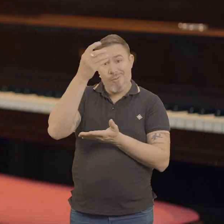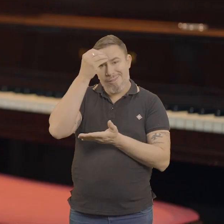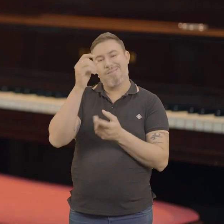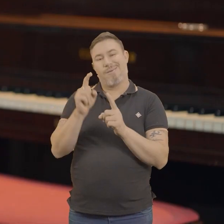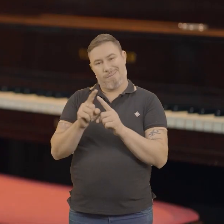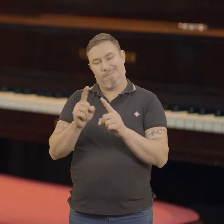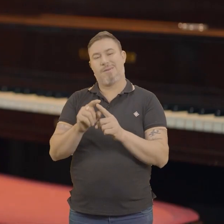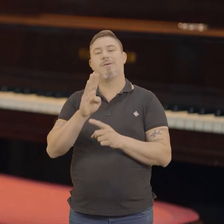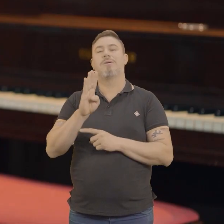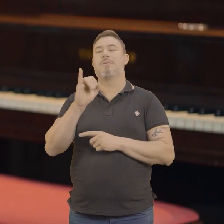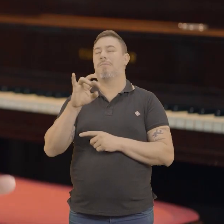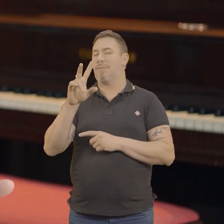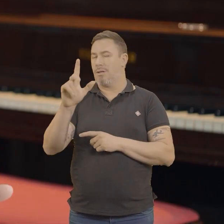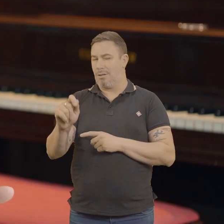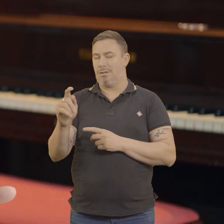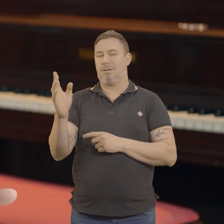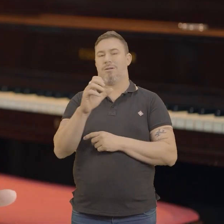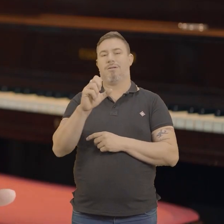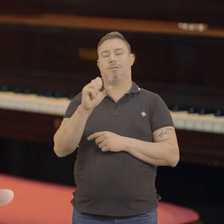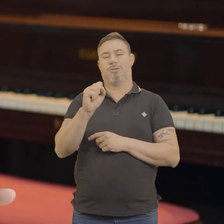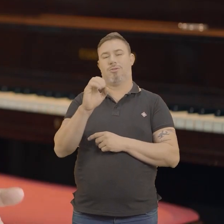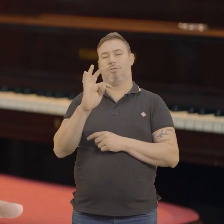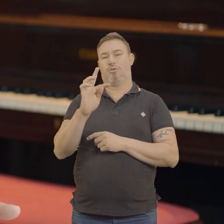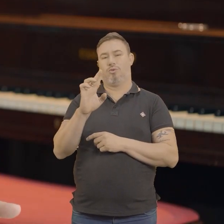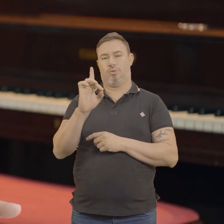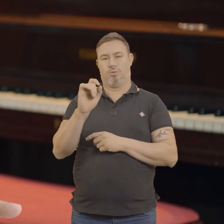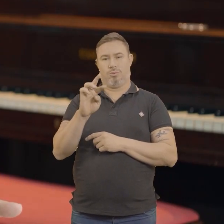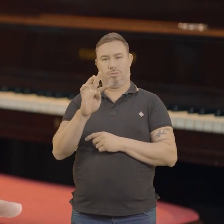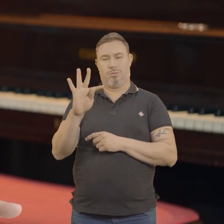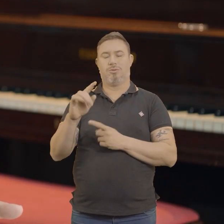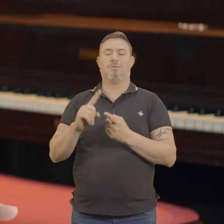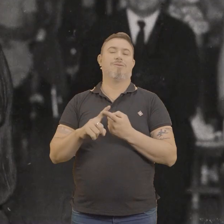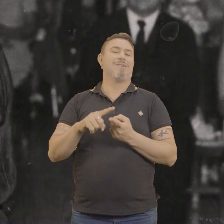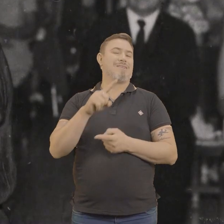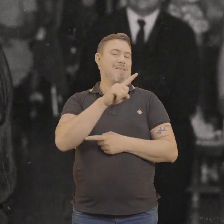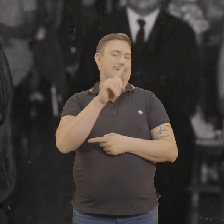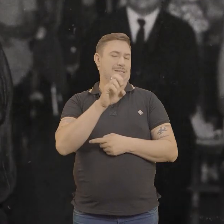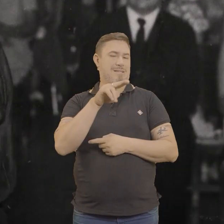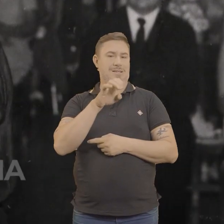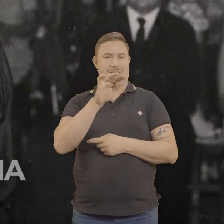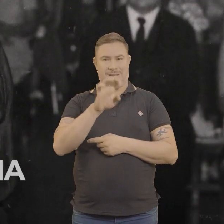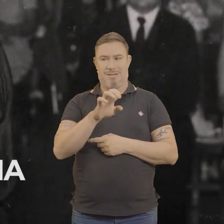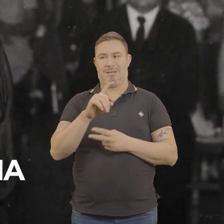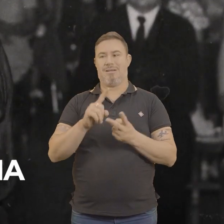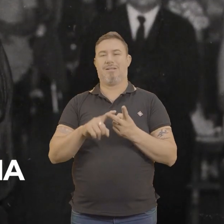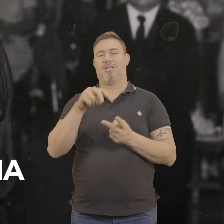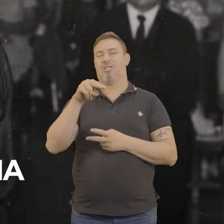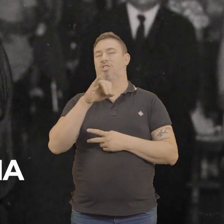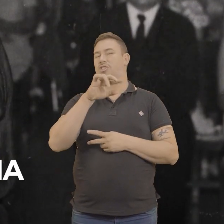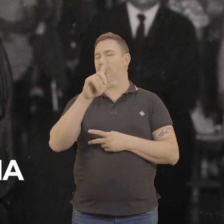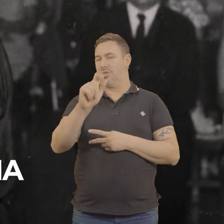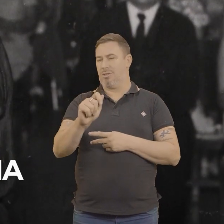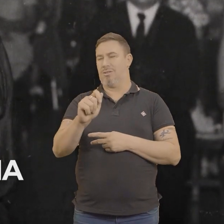né? Dona Bianca Studart, dona professora Zeneida Rangel, Nízia Diogo